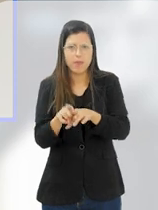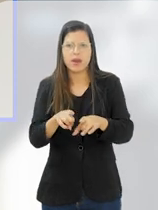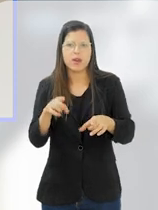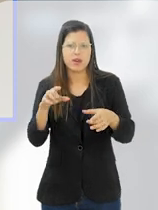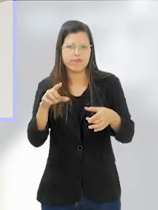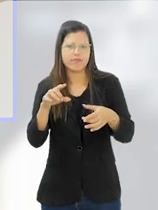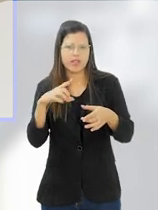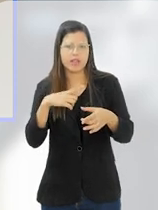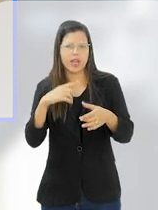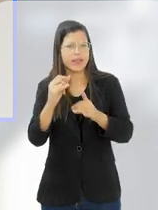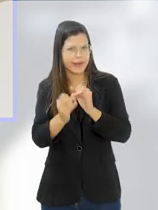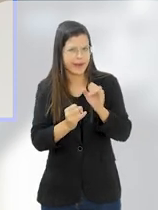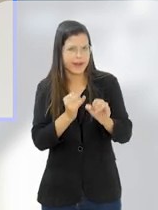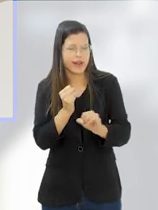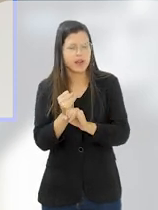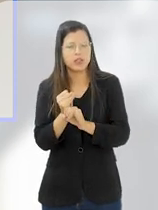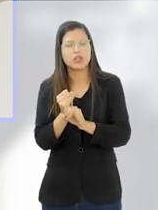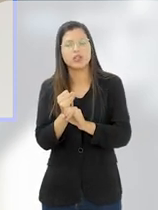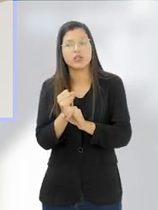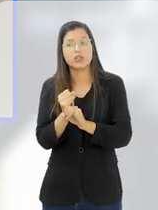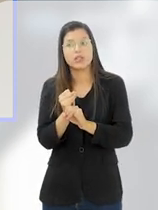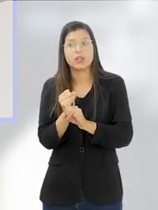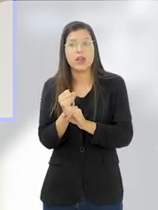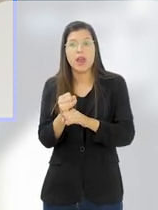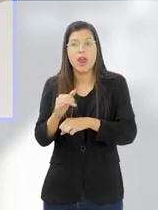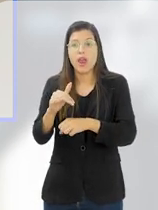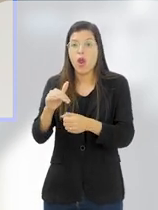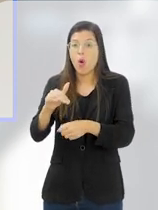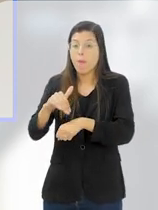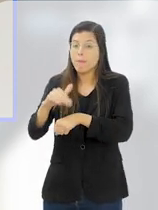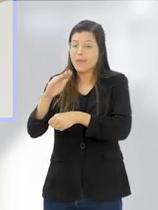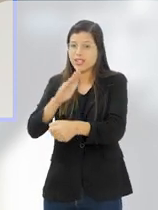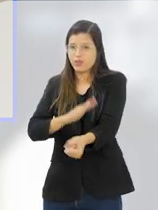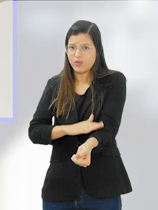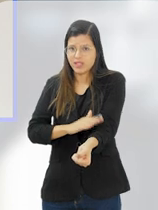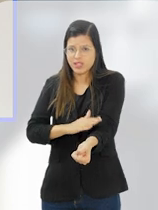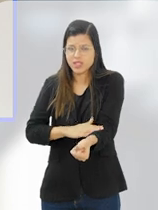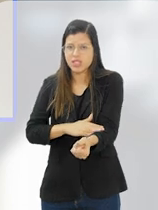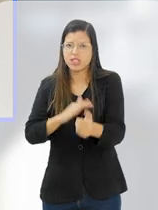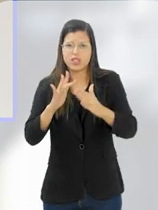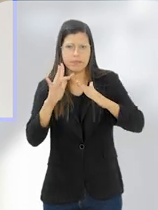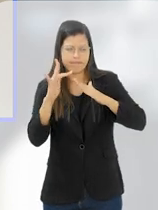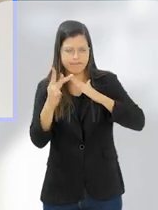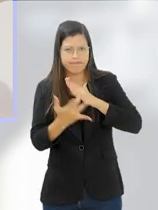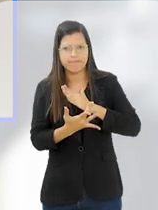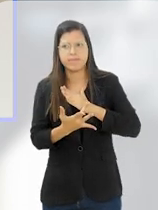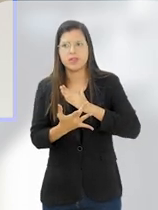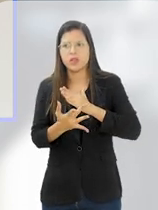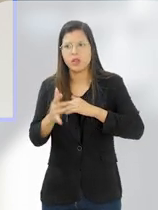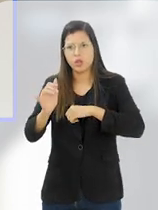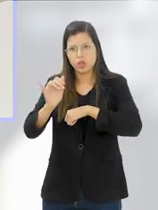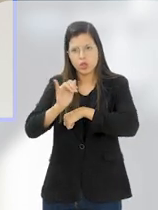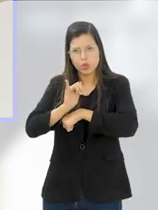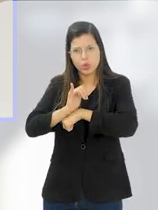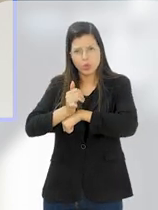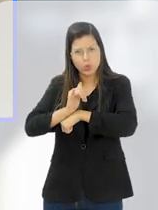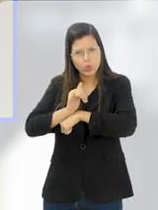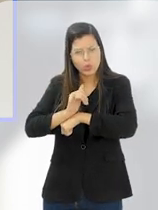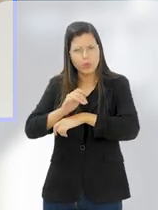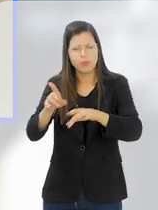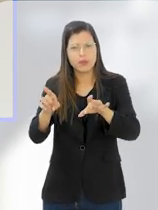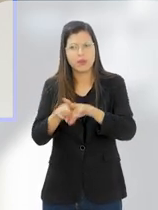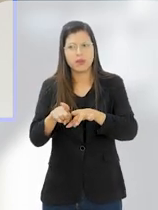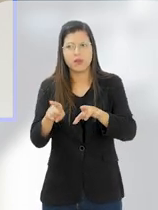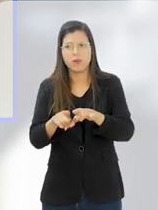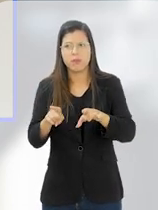ligados à internet, que são os mais viciantes, como as redes sociais especificamente, e YouTube especialmente